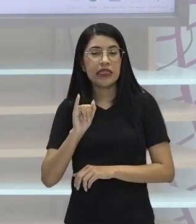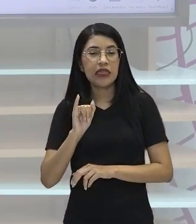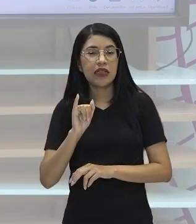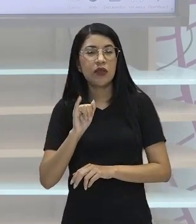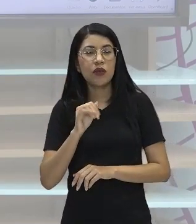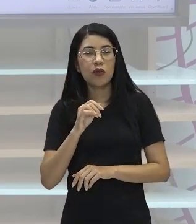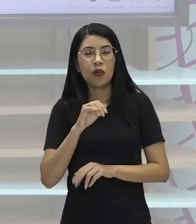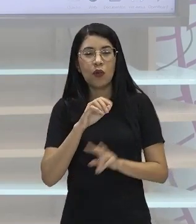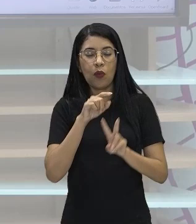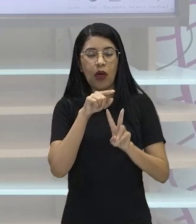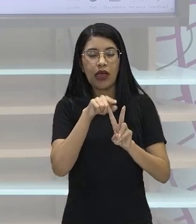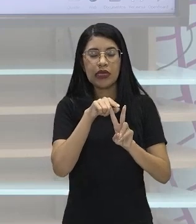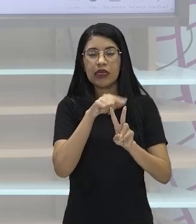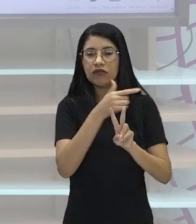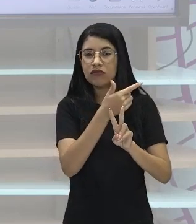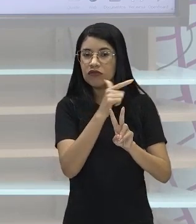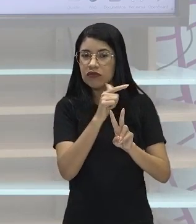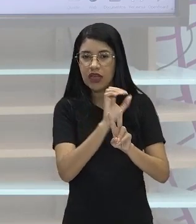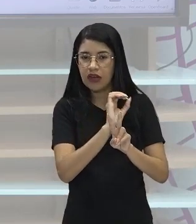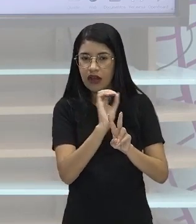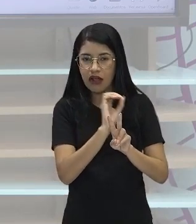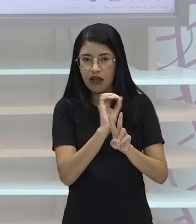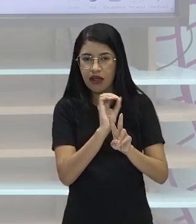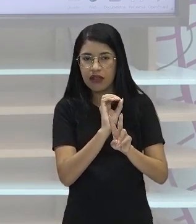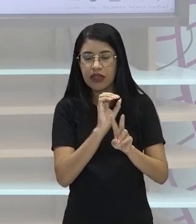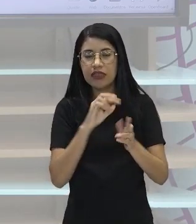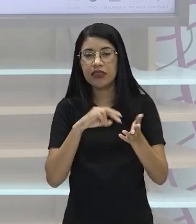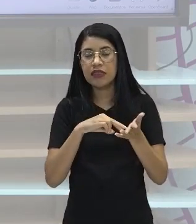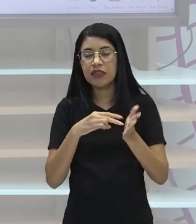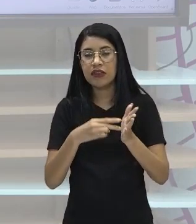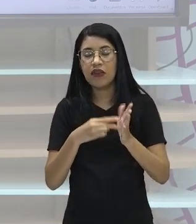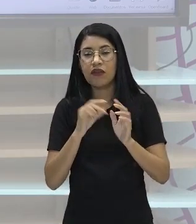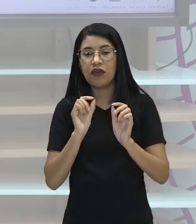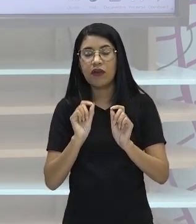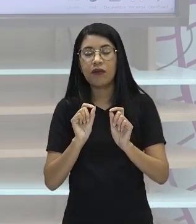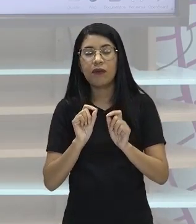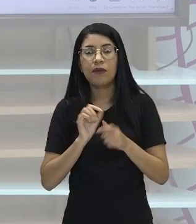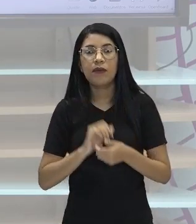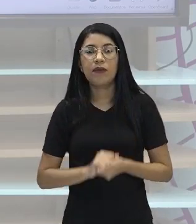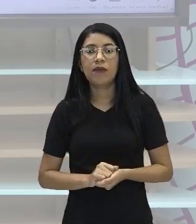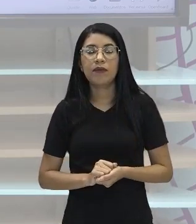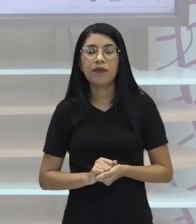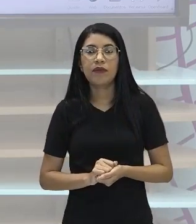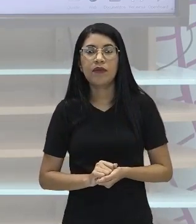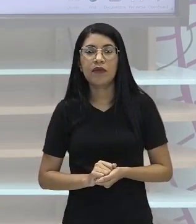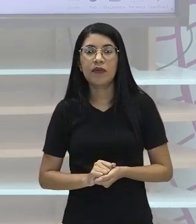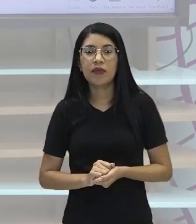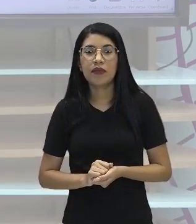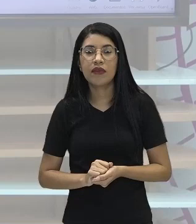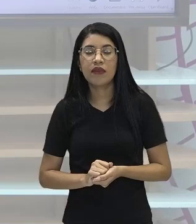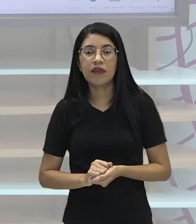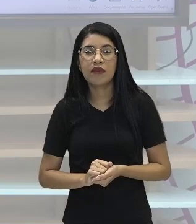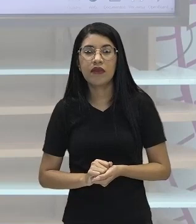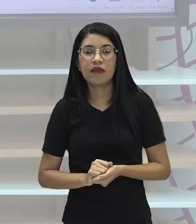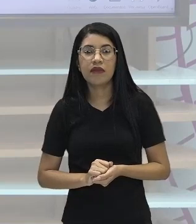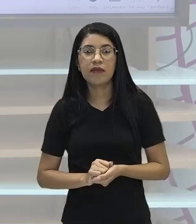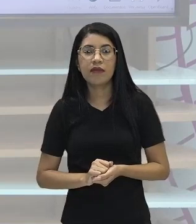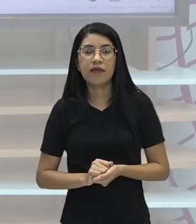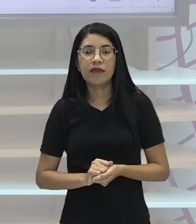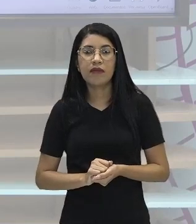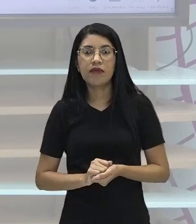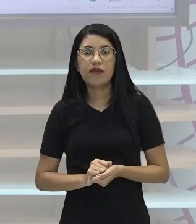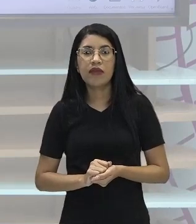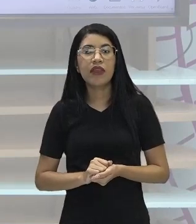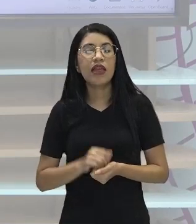escrito nenhum número, significa que lá está escrito, mas nós não estamos vendo